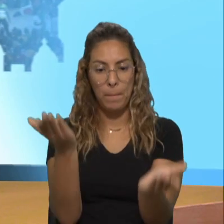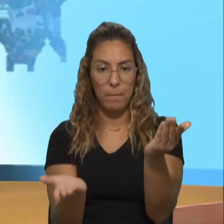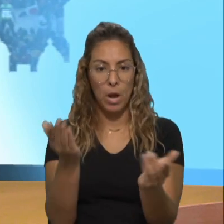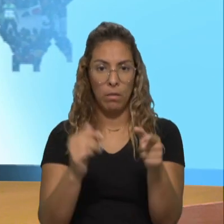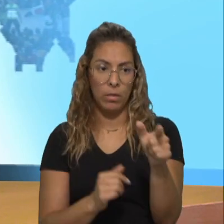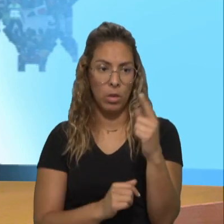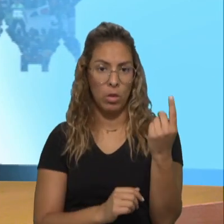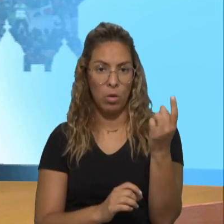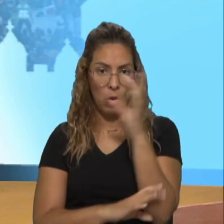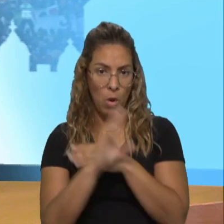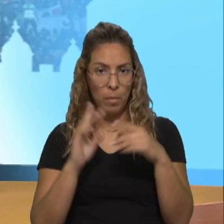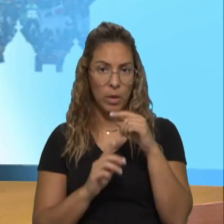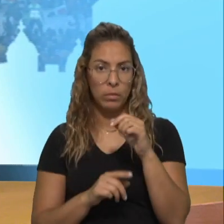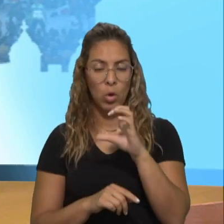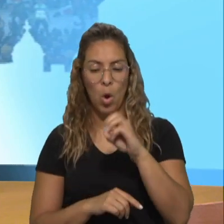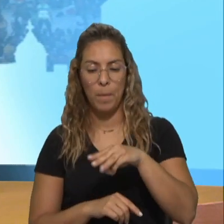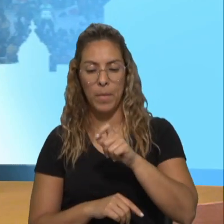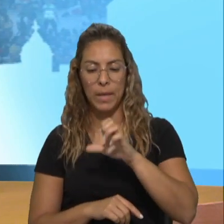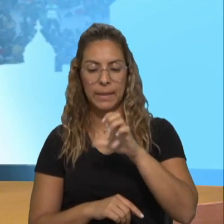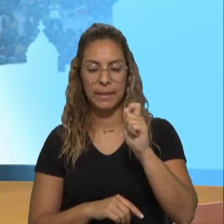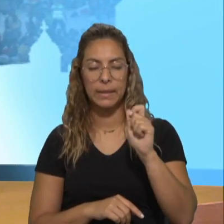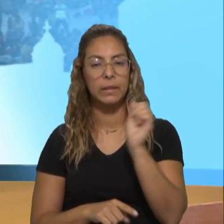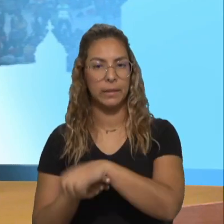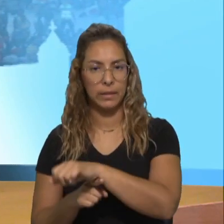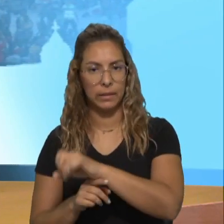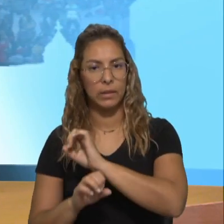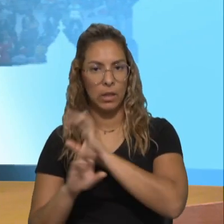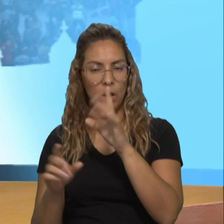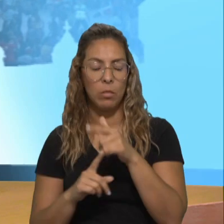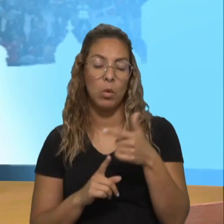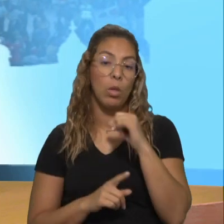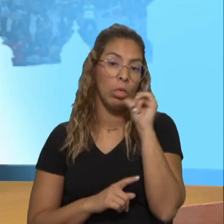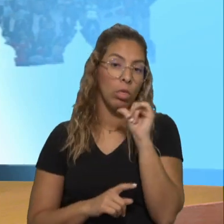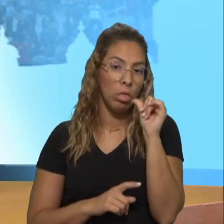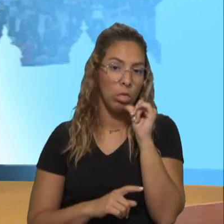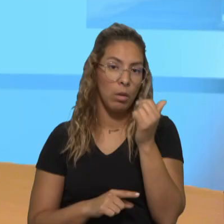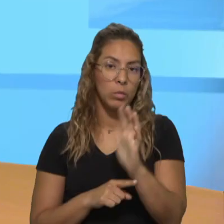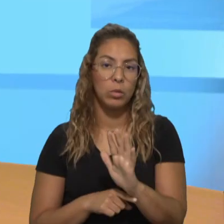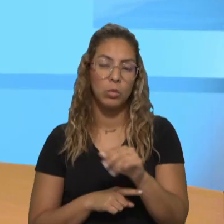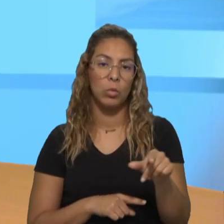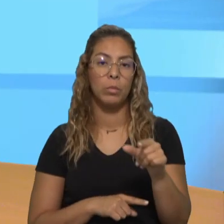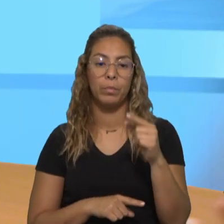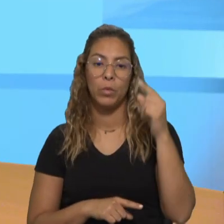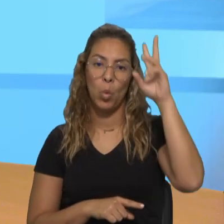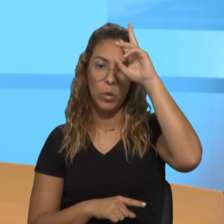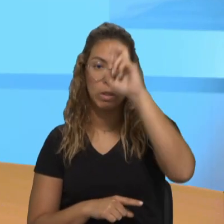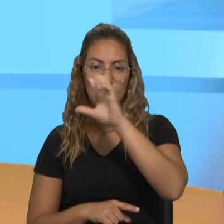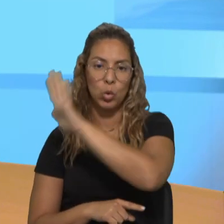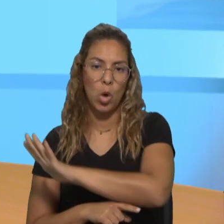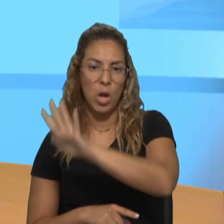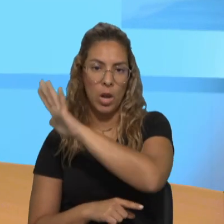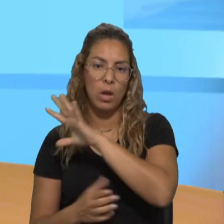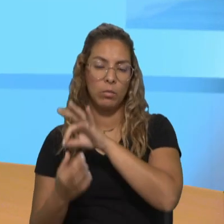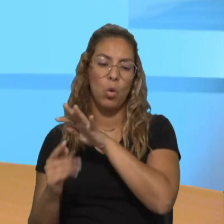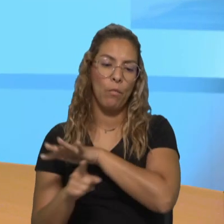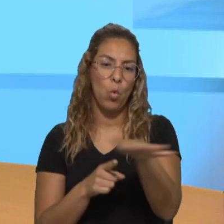de jovens da Comece? Por exemplo, lá está, novamente, devido à União Soviética e essa influência que a União